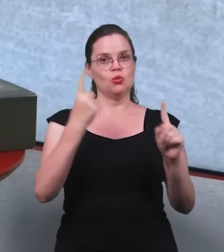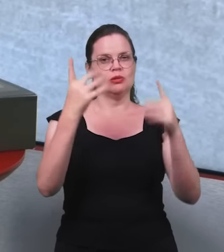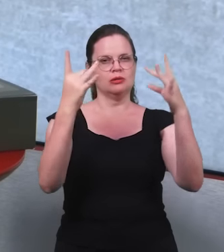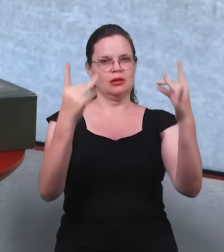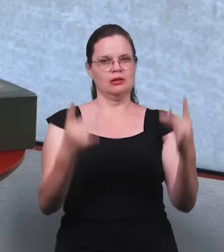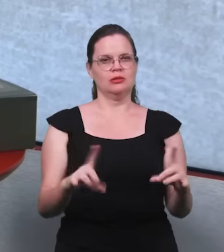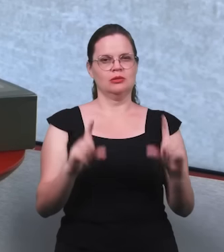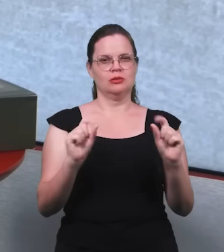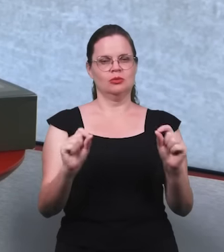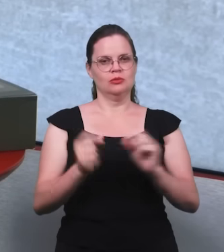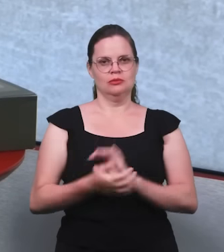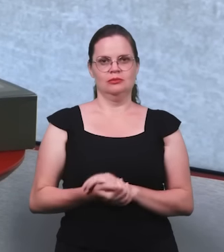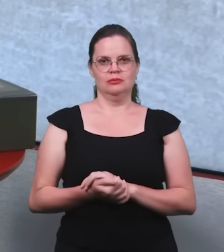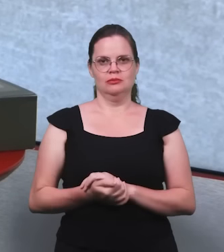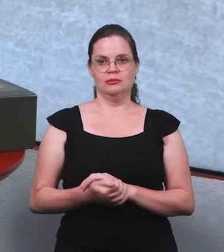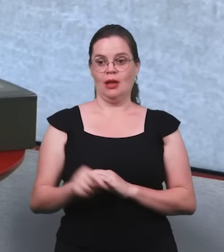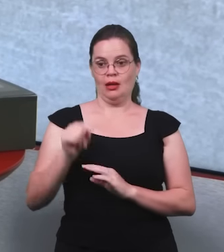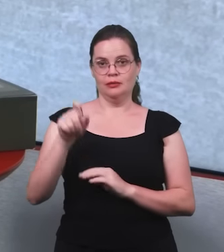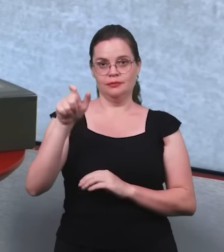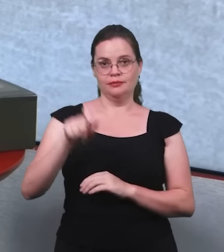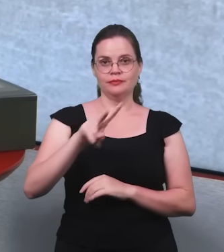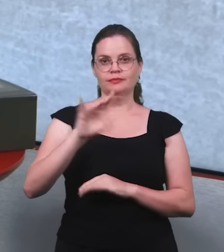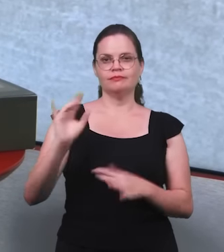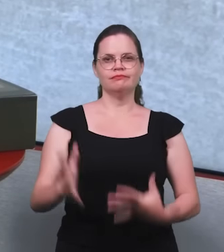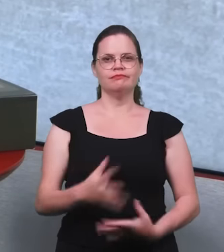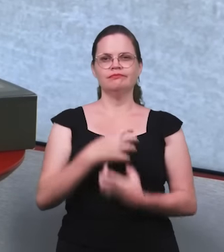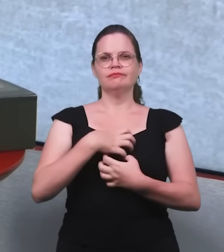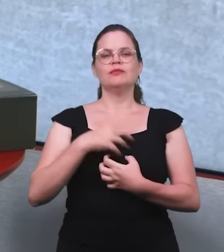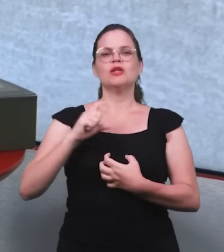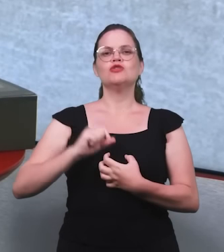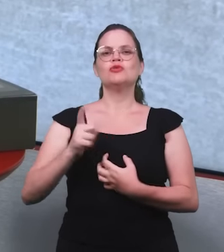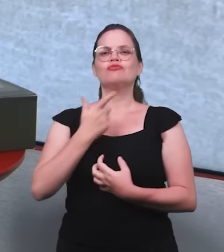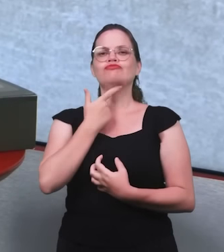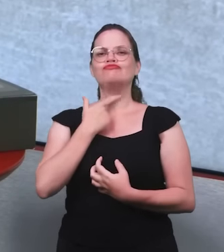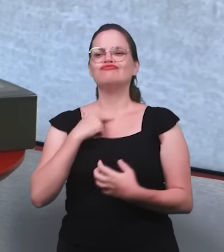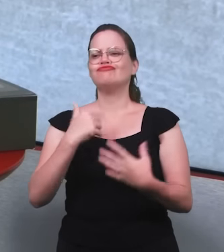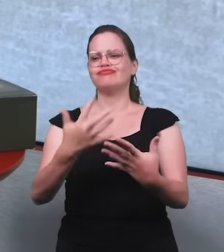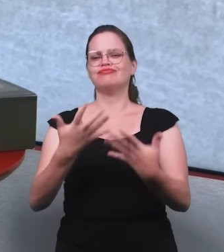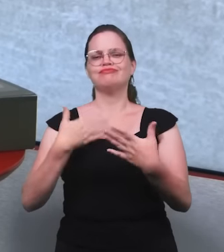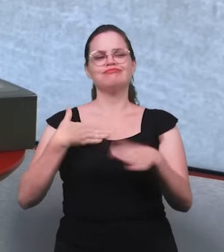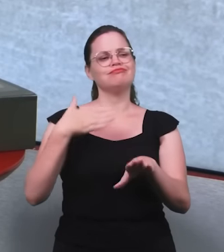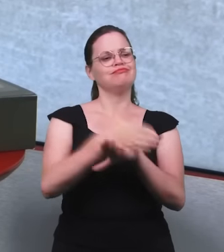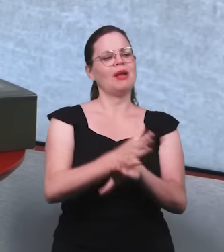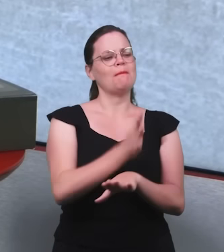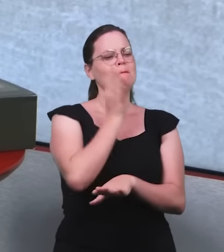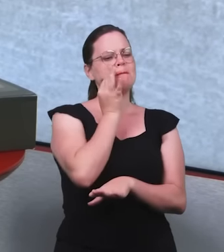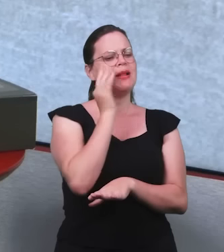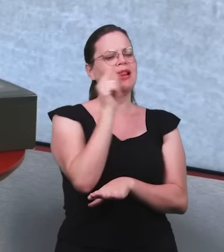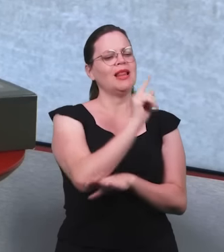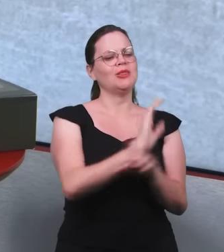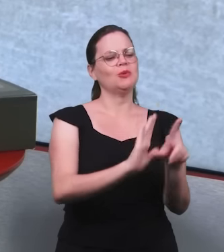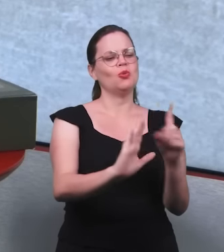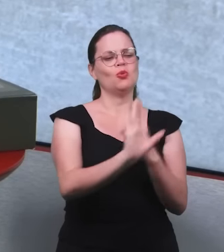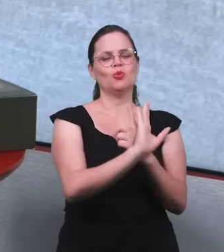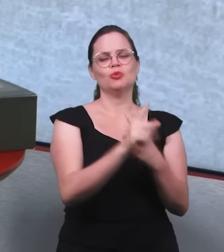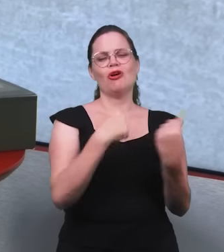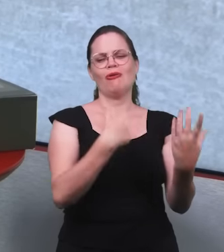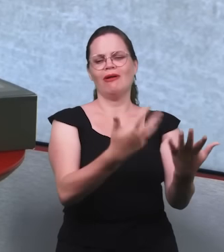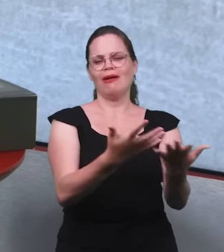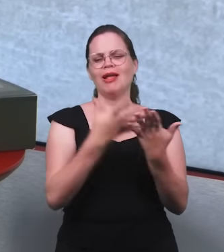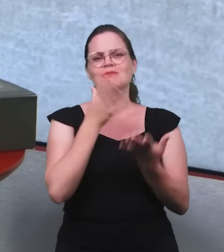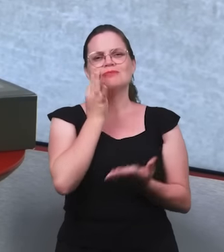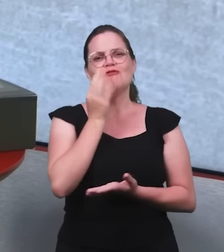ele vai sentir muito com essa participação, sabe o quê? O desejo de estar com aqueles que estão lá no culto